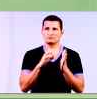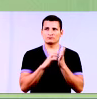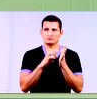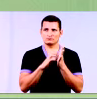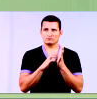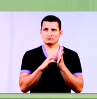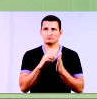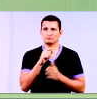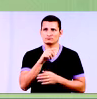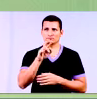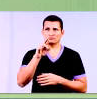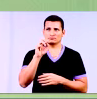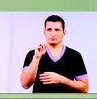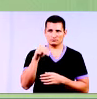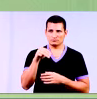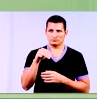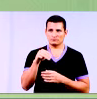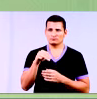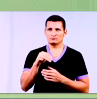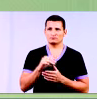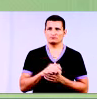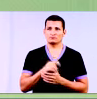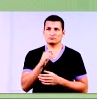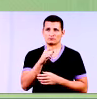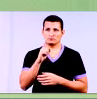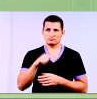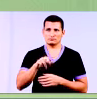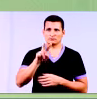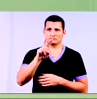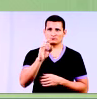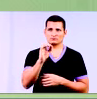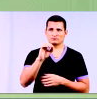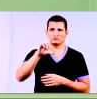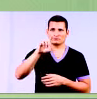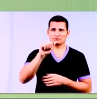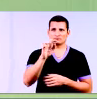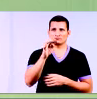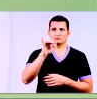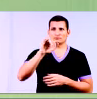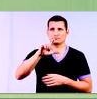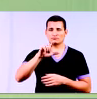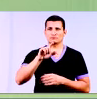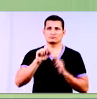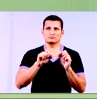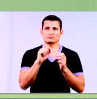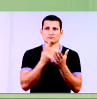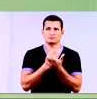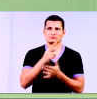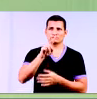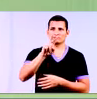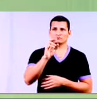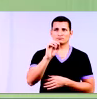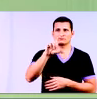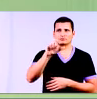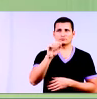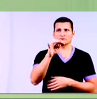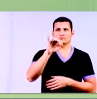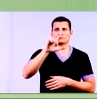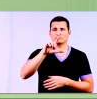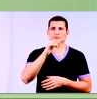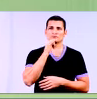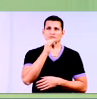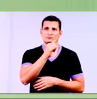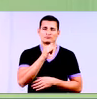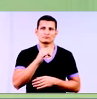dessa memória RAM, memória principal, é que ela é volátil. Gente, volátil o que acontece? Se acaba